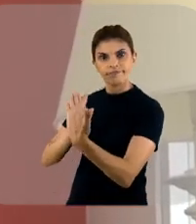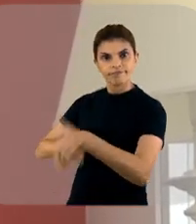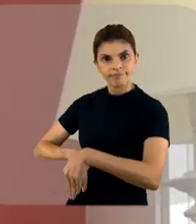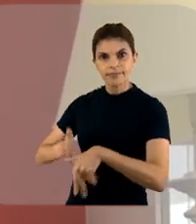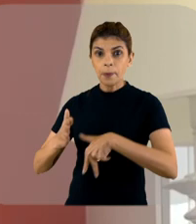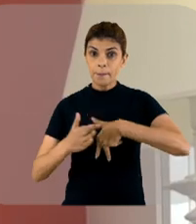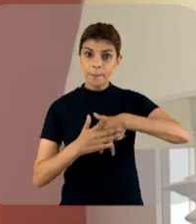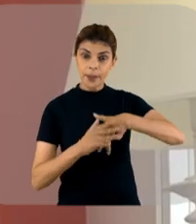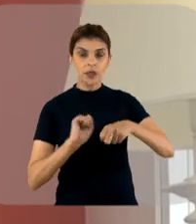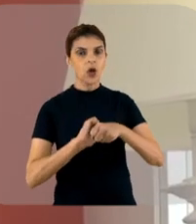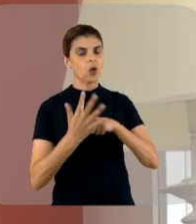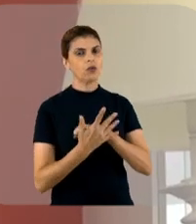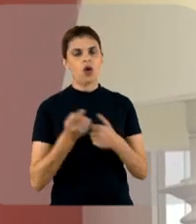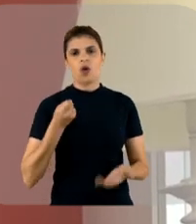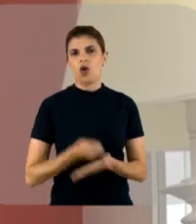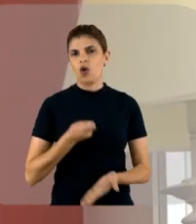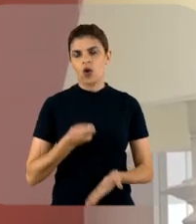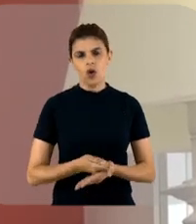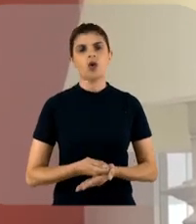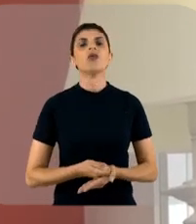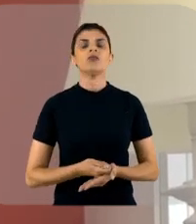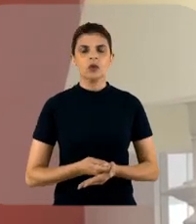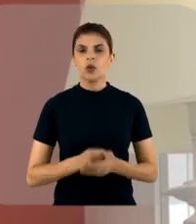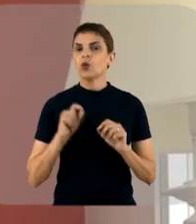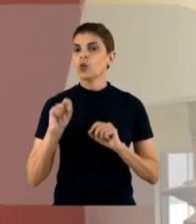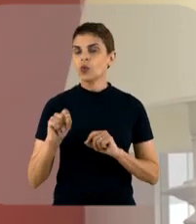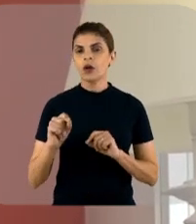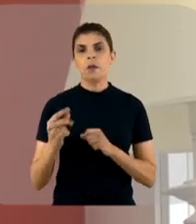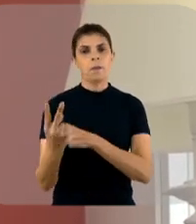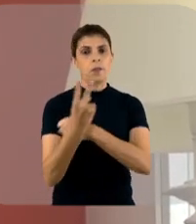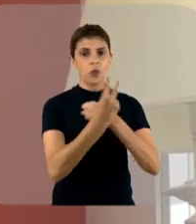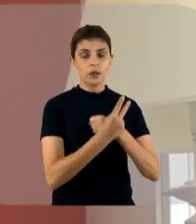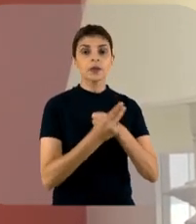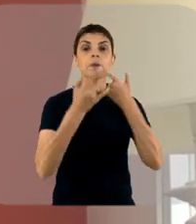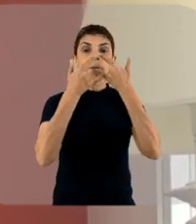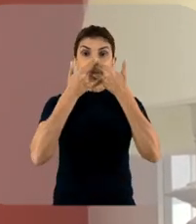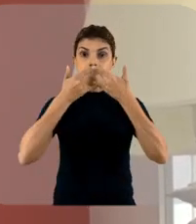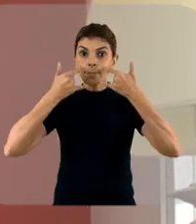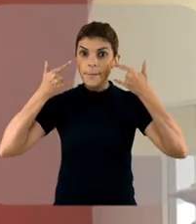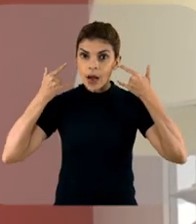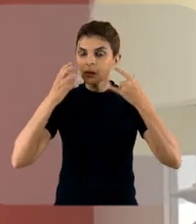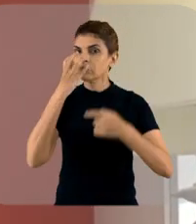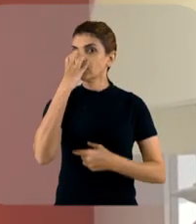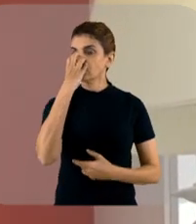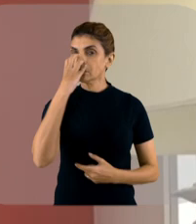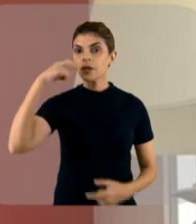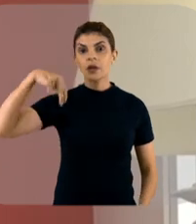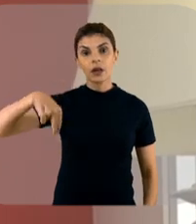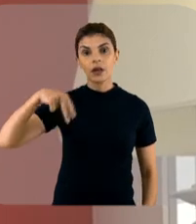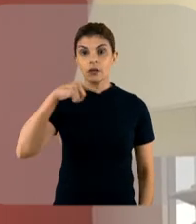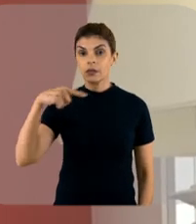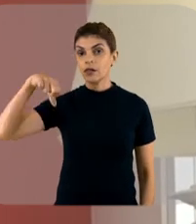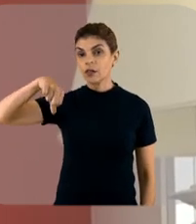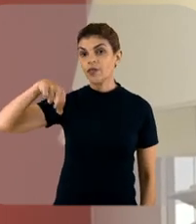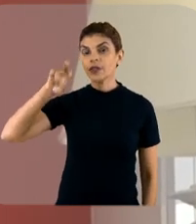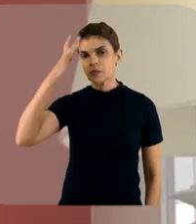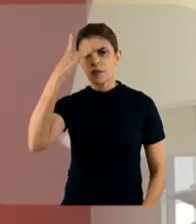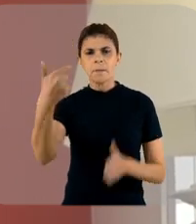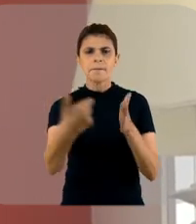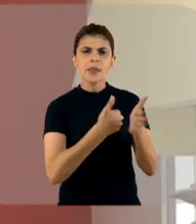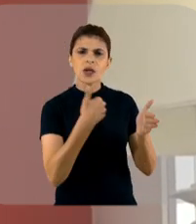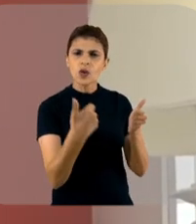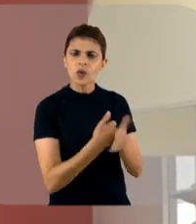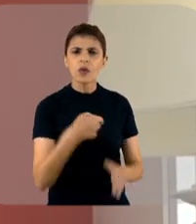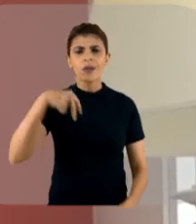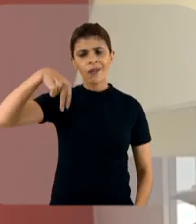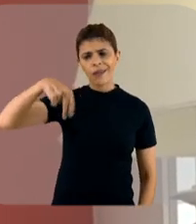pacientes, devem estar protegidos, trabalhar usando máscara e as máscaras especiais. Isso tem sido muito perguntado